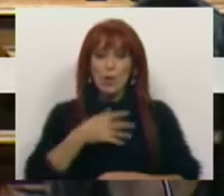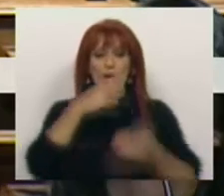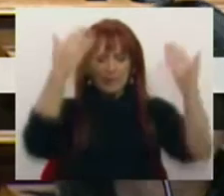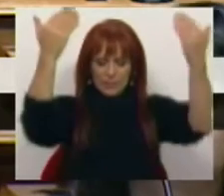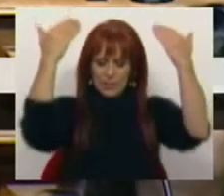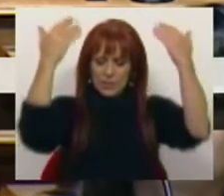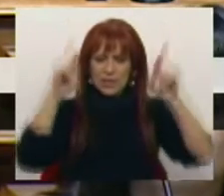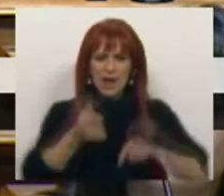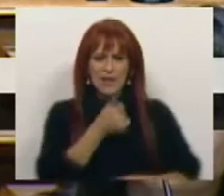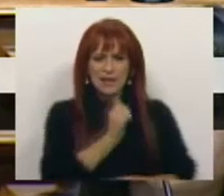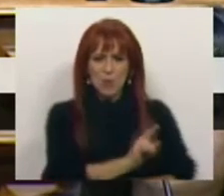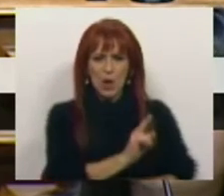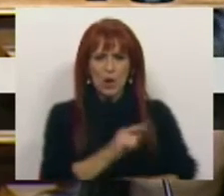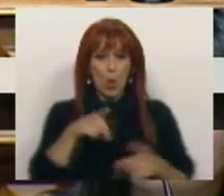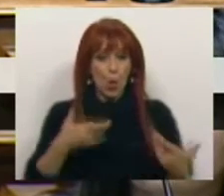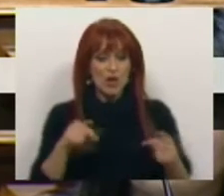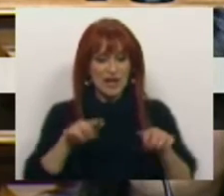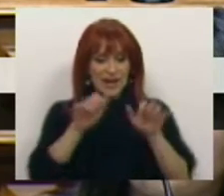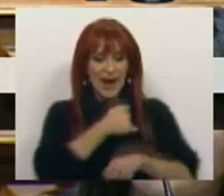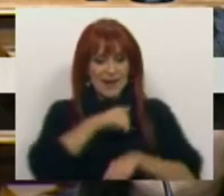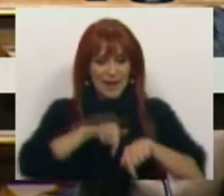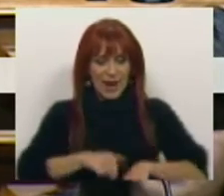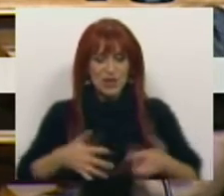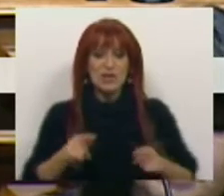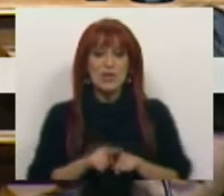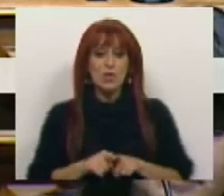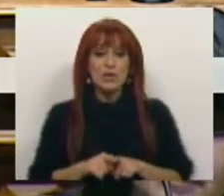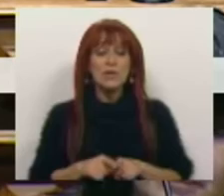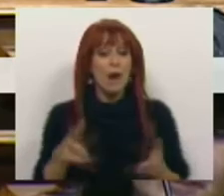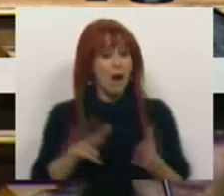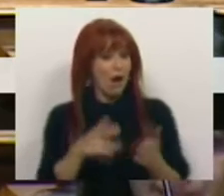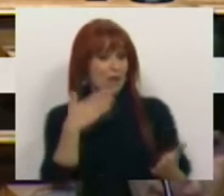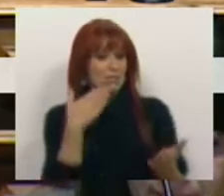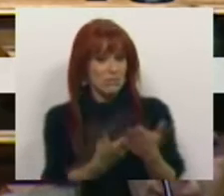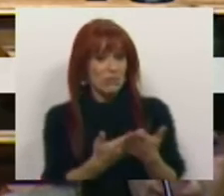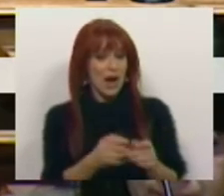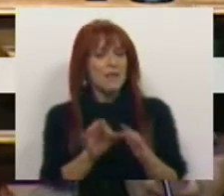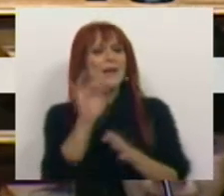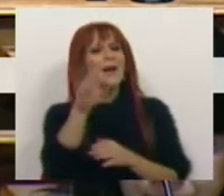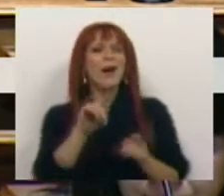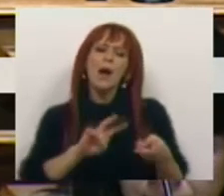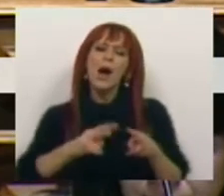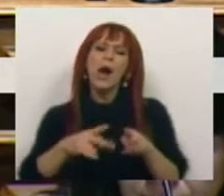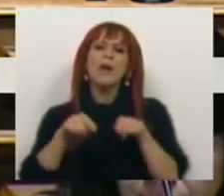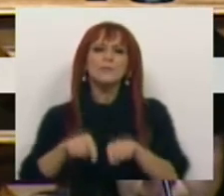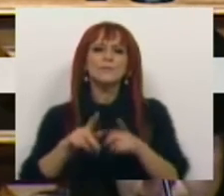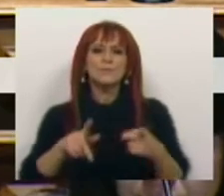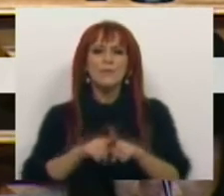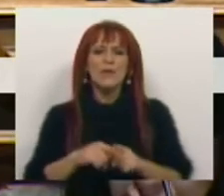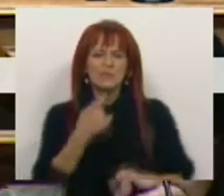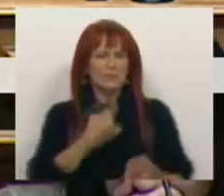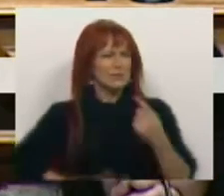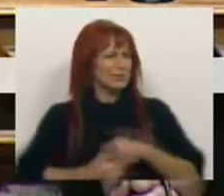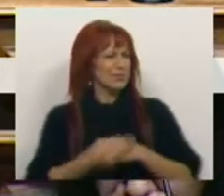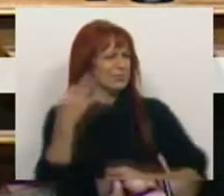saudar essa decisão hoje nesta Casa. Este reconhecimento é a deixa para corrigirmos a